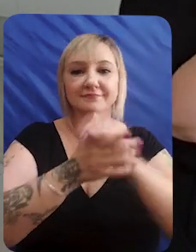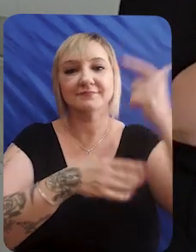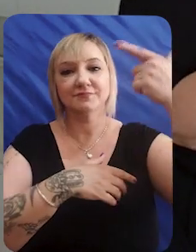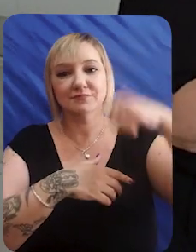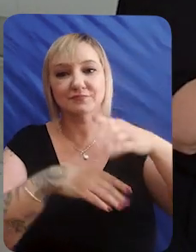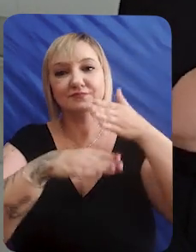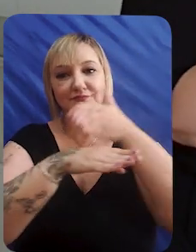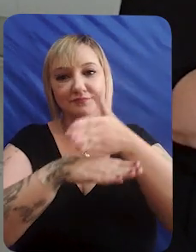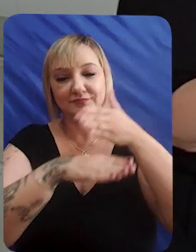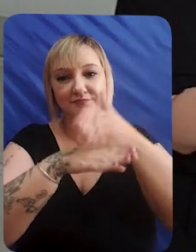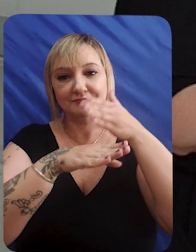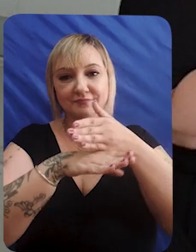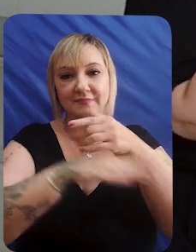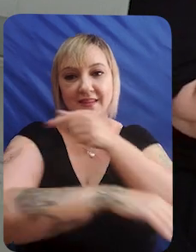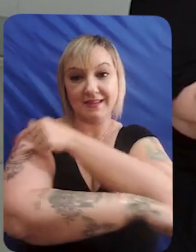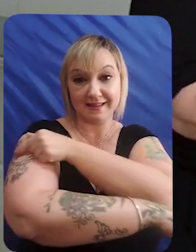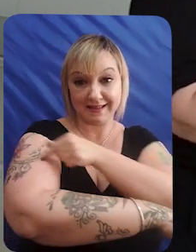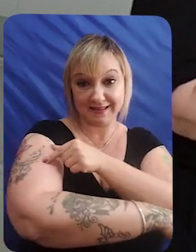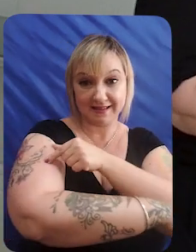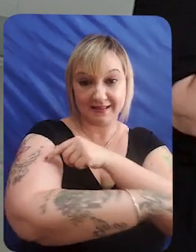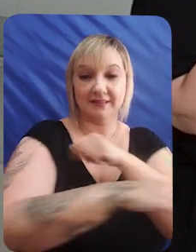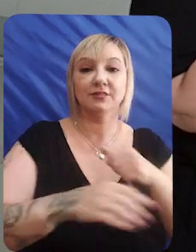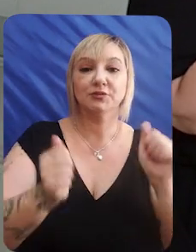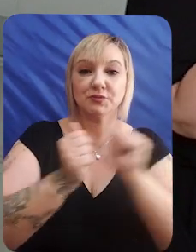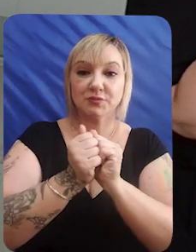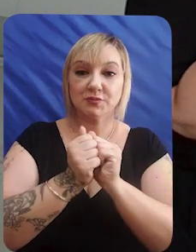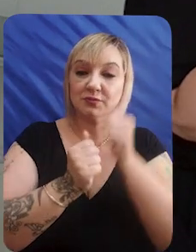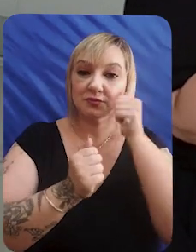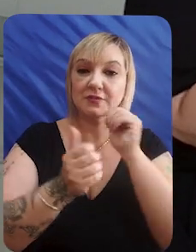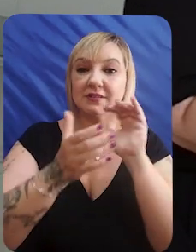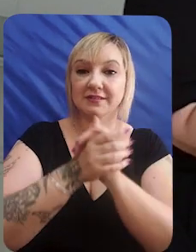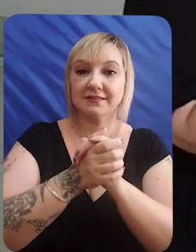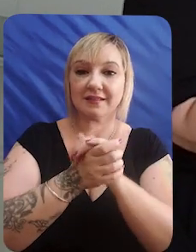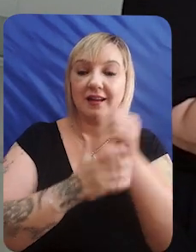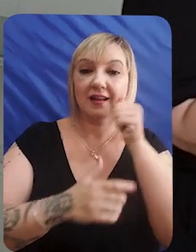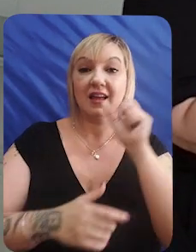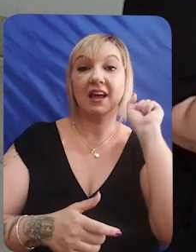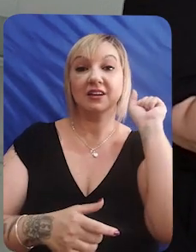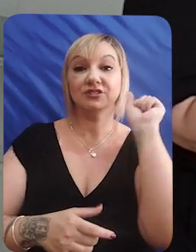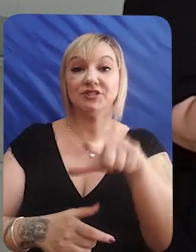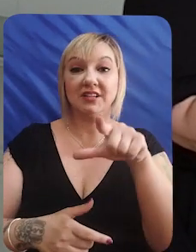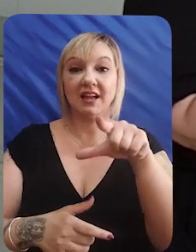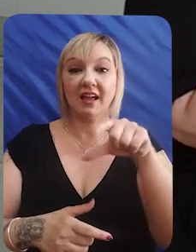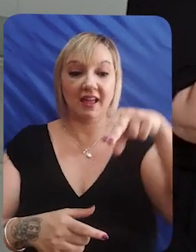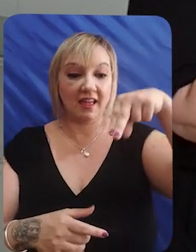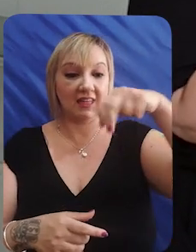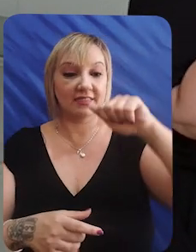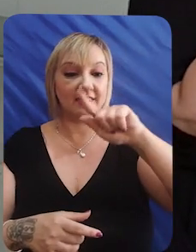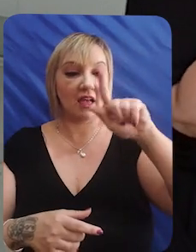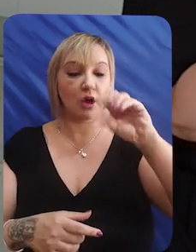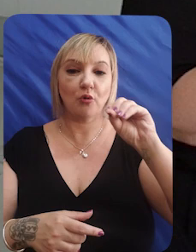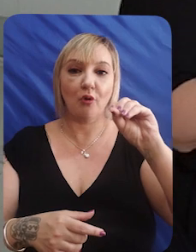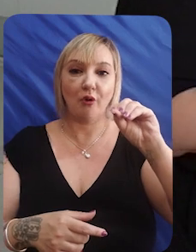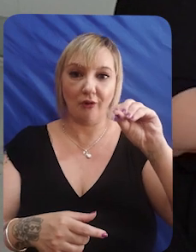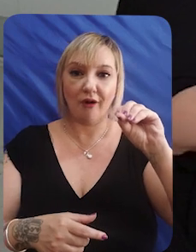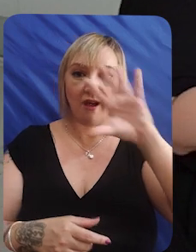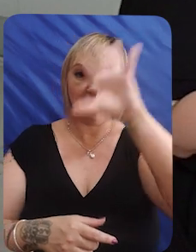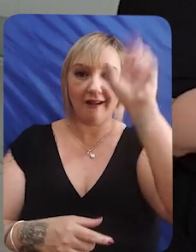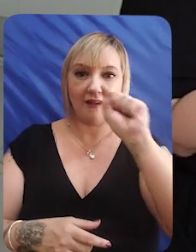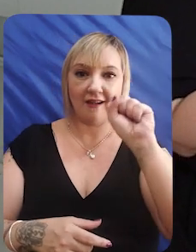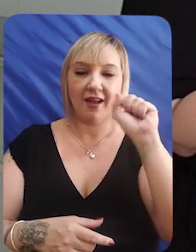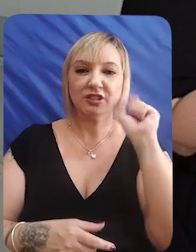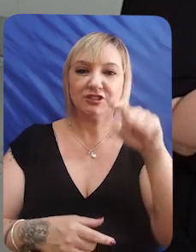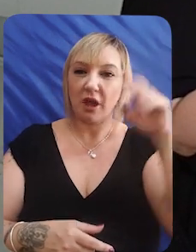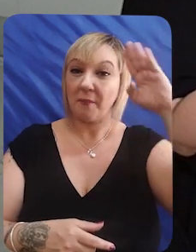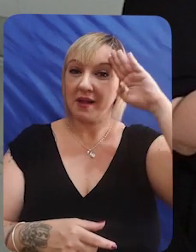que ele frequentava o candomblé com a esposa dele, e ela fez um xingamento em Nagô, que ele usava para os militares